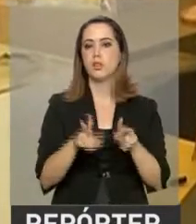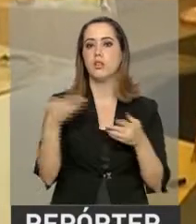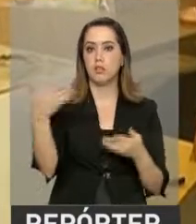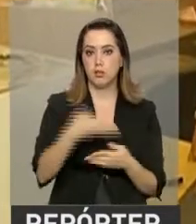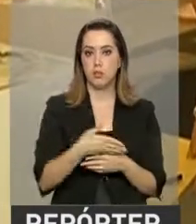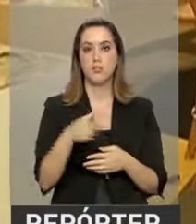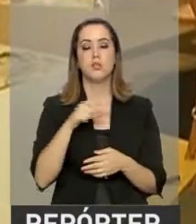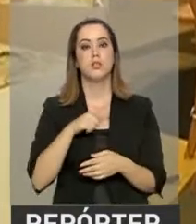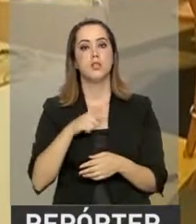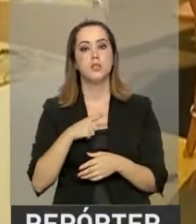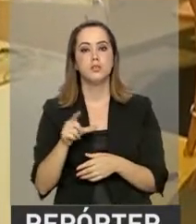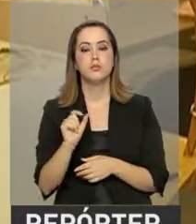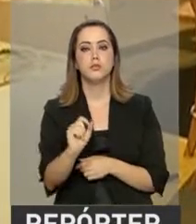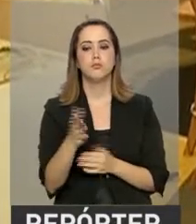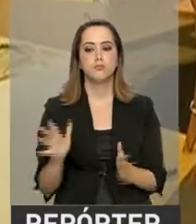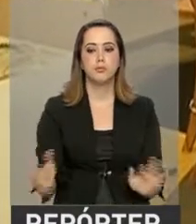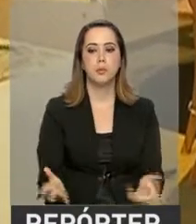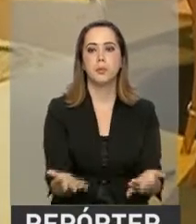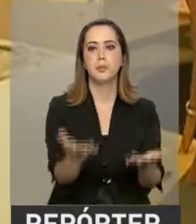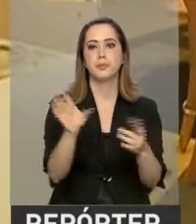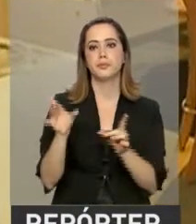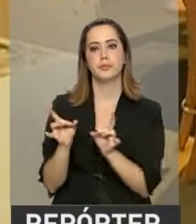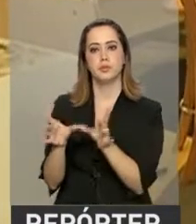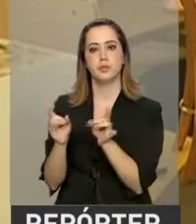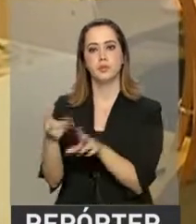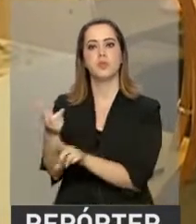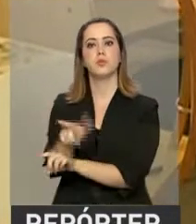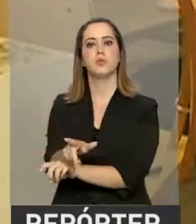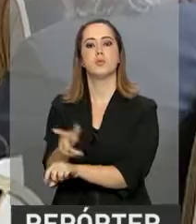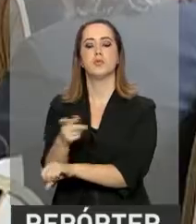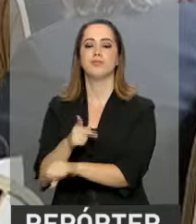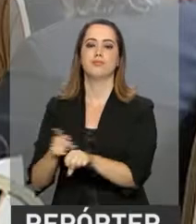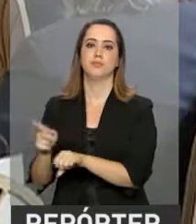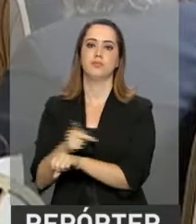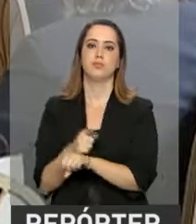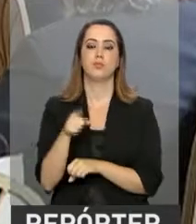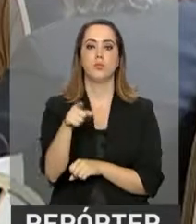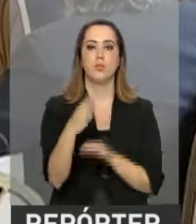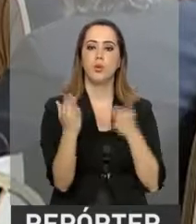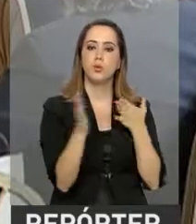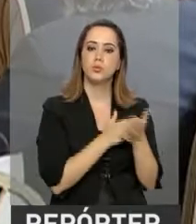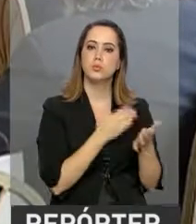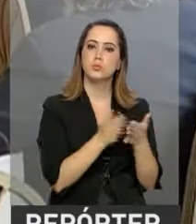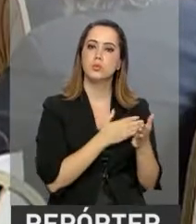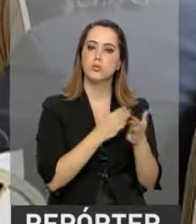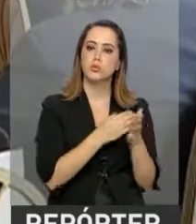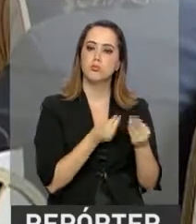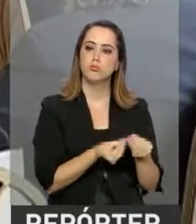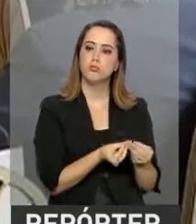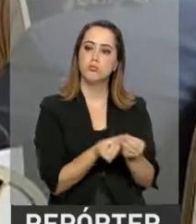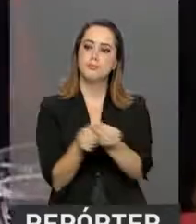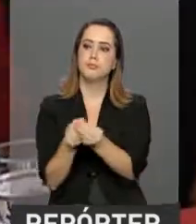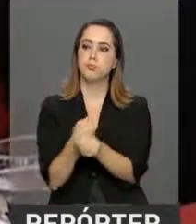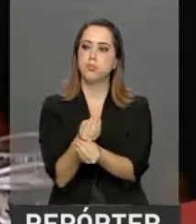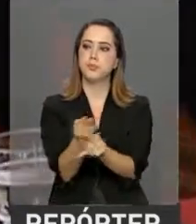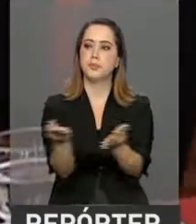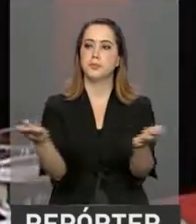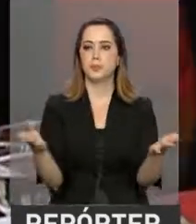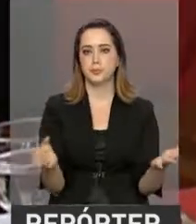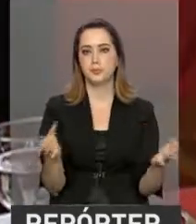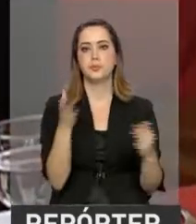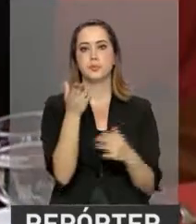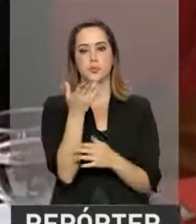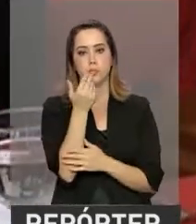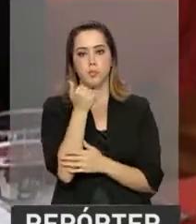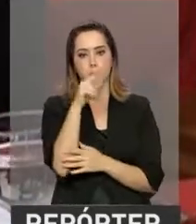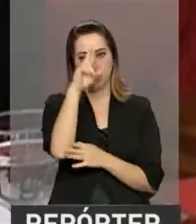desenvolvimento no Brasil para impulsionar as exportações dos nossos produtos. O catálogo foi lançado em um almoço com empresários. O